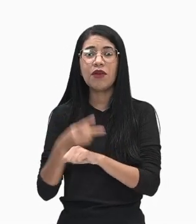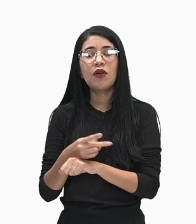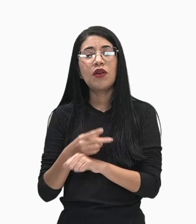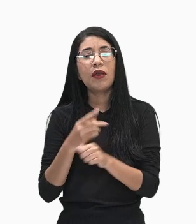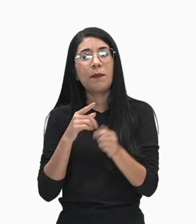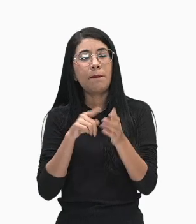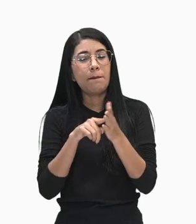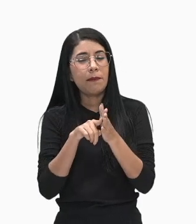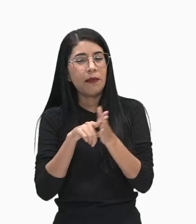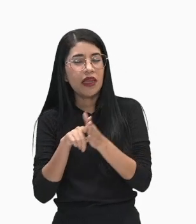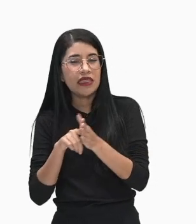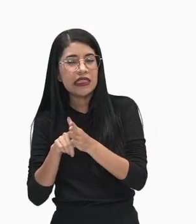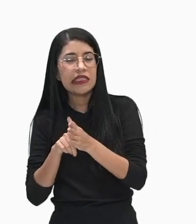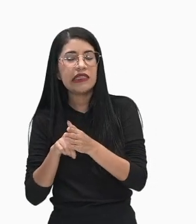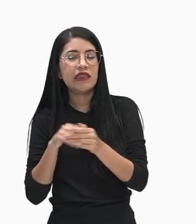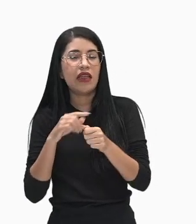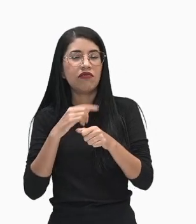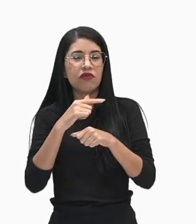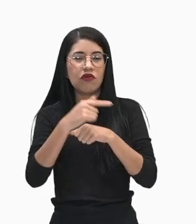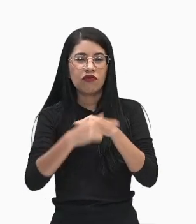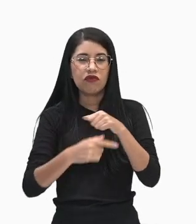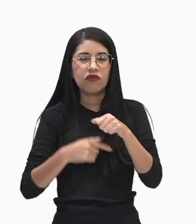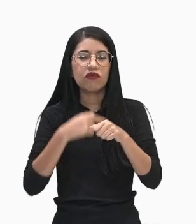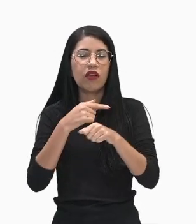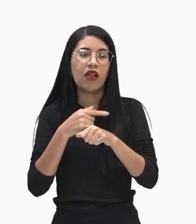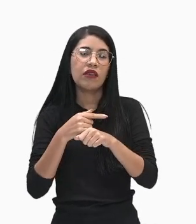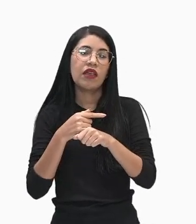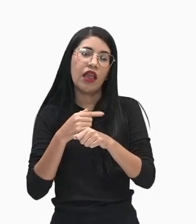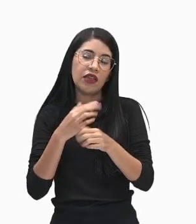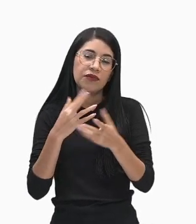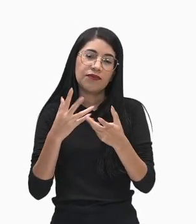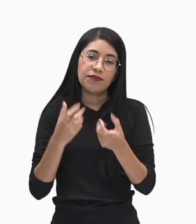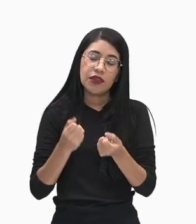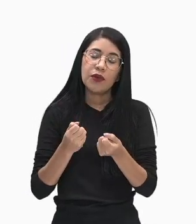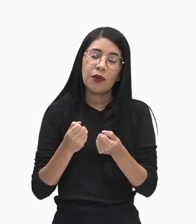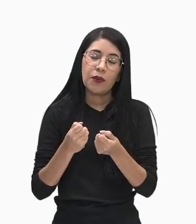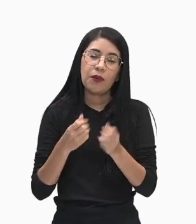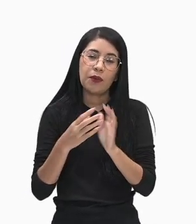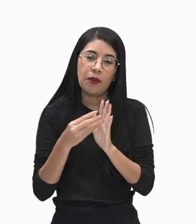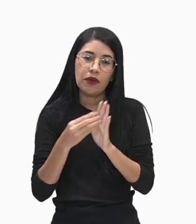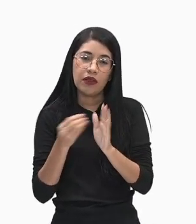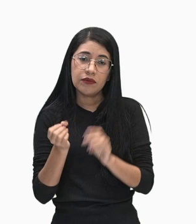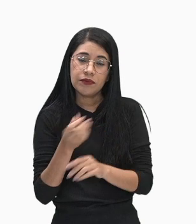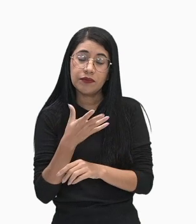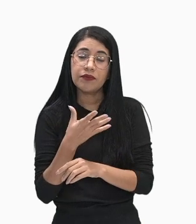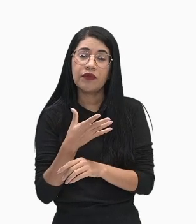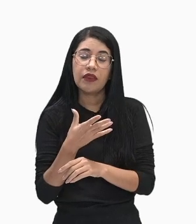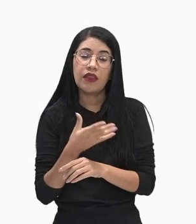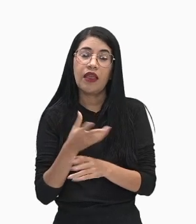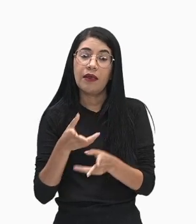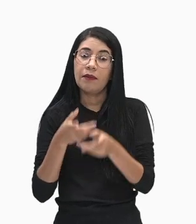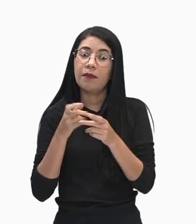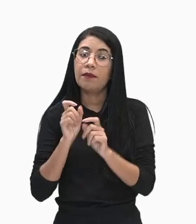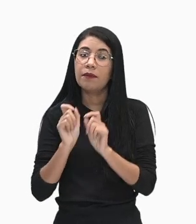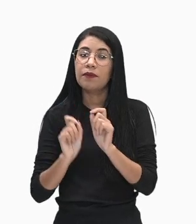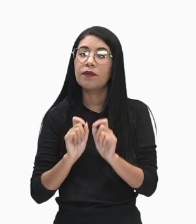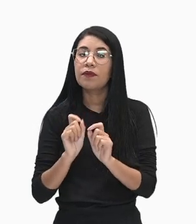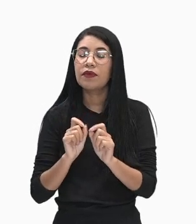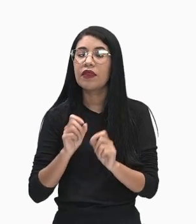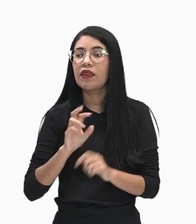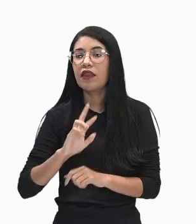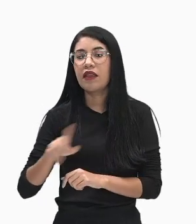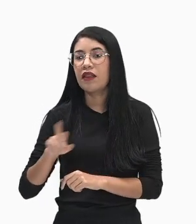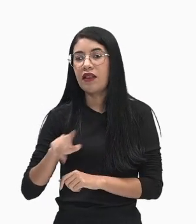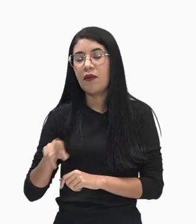do átomo aí, que a gente aceitou o modelo atômico atual, é que foi se perceber que não era